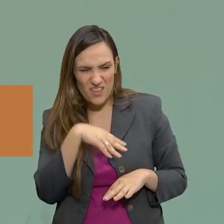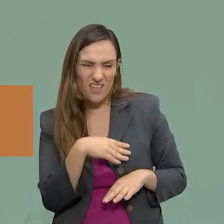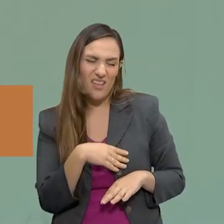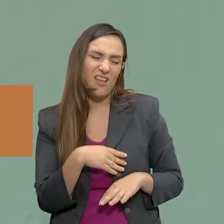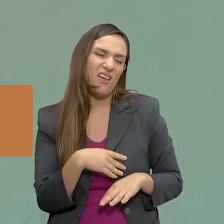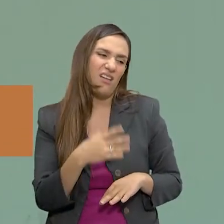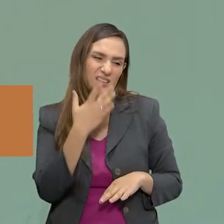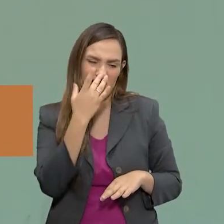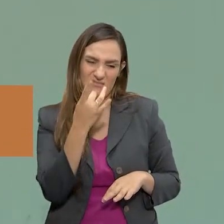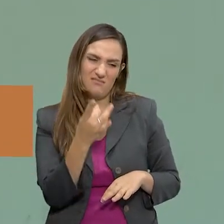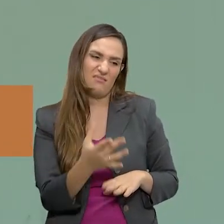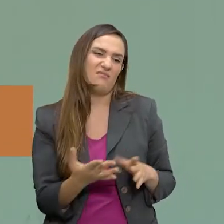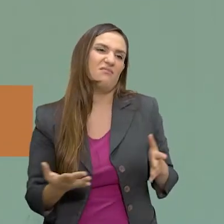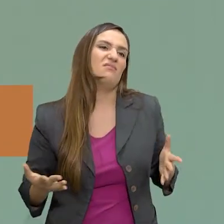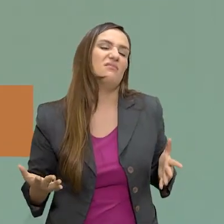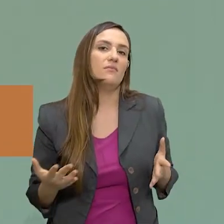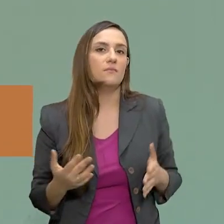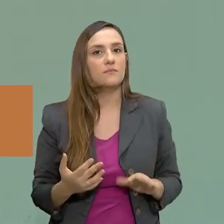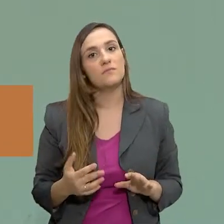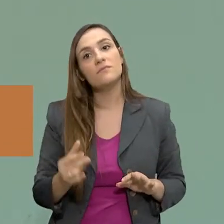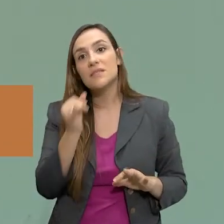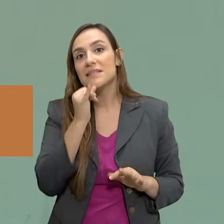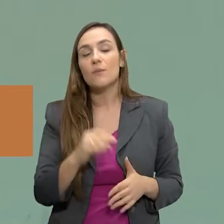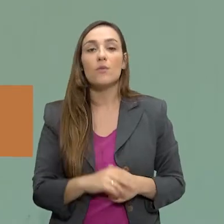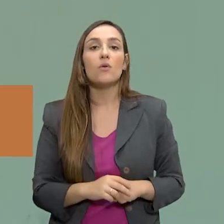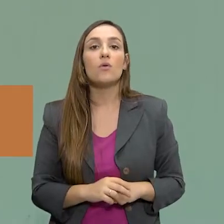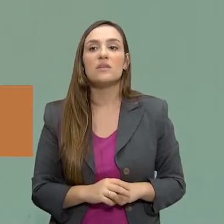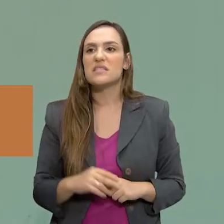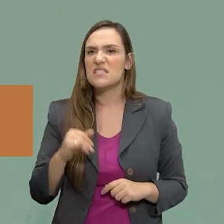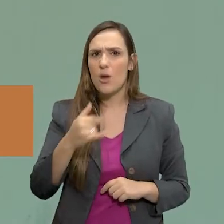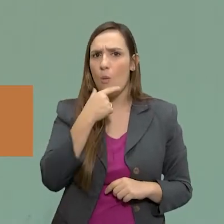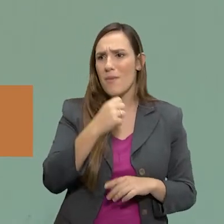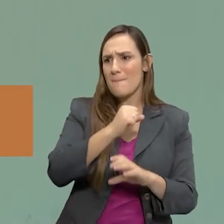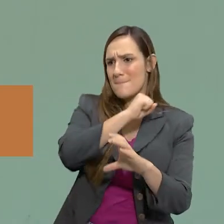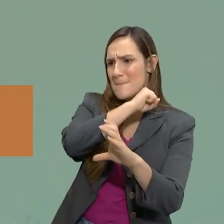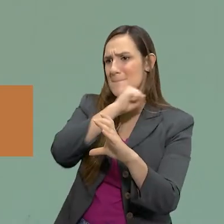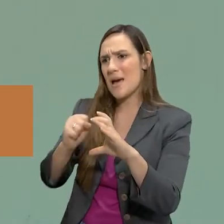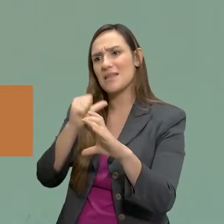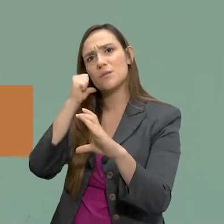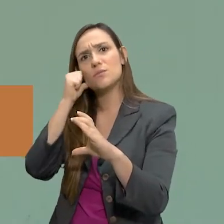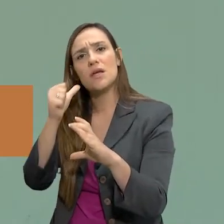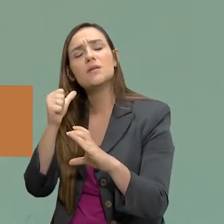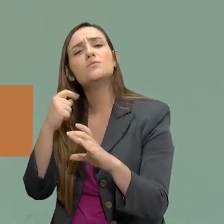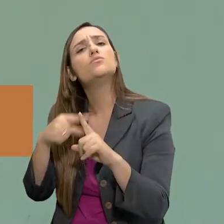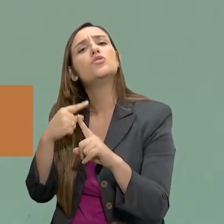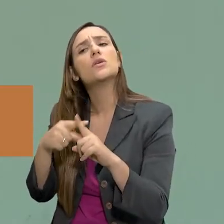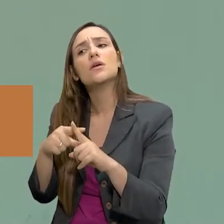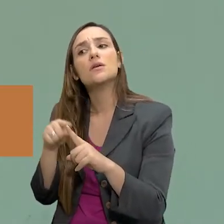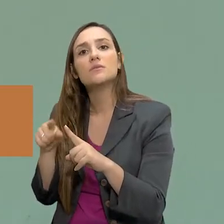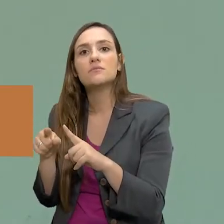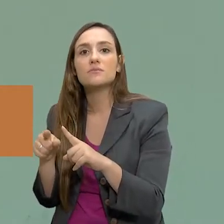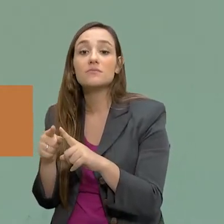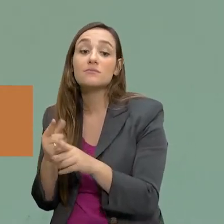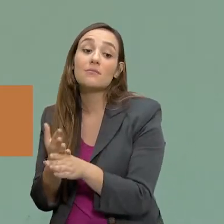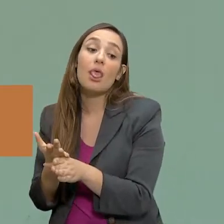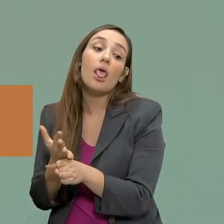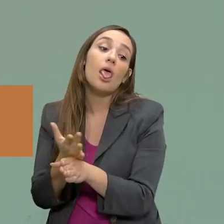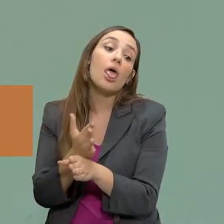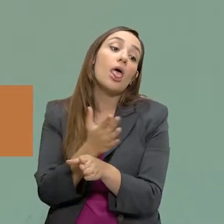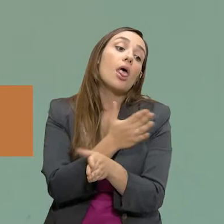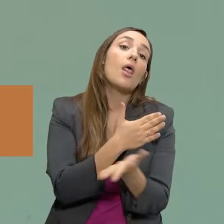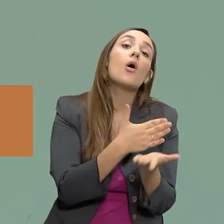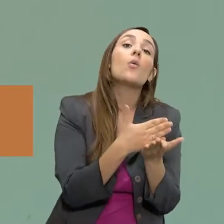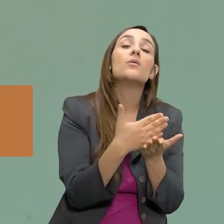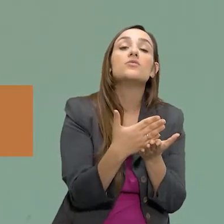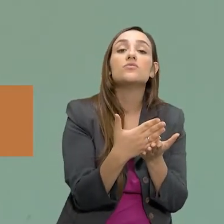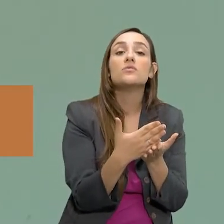violência, porque quando há um feminicídio, Dani, ele não é um ato isolado, na grande maioria das vezes, ele começou lá atrás. Então, lá atrás, o que foi?